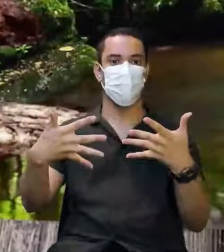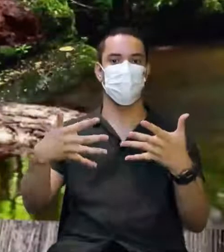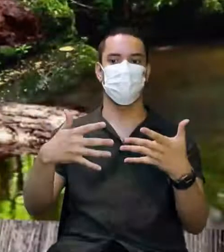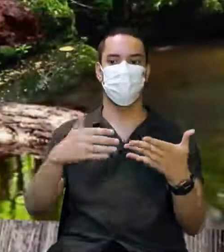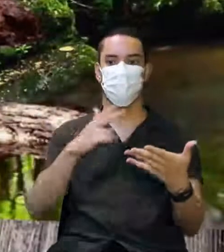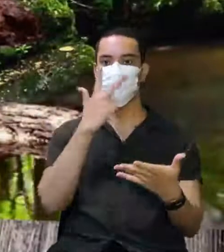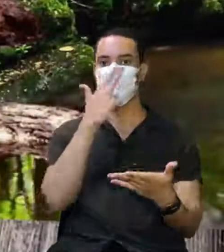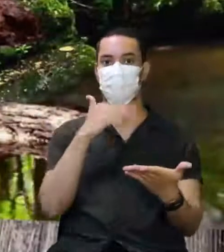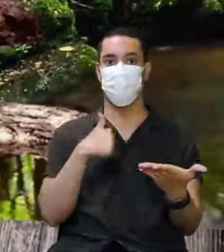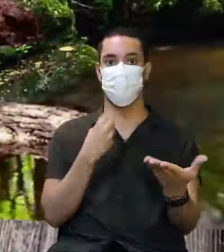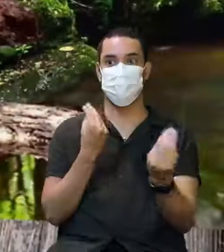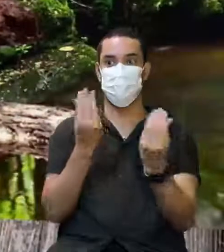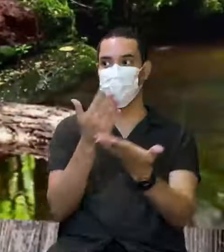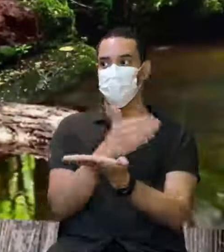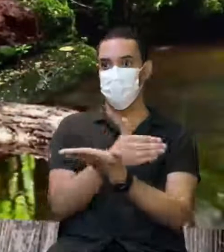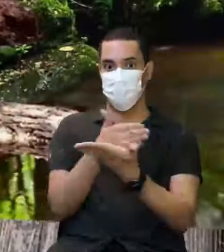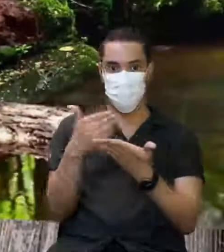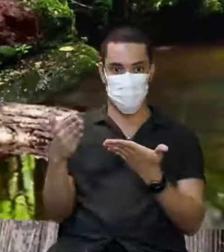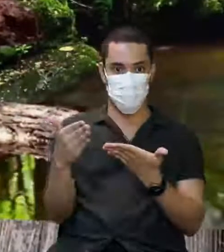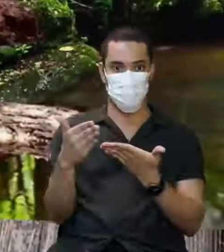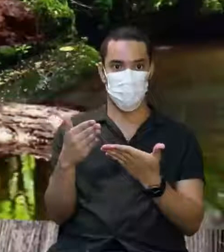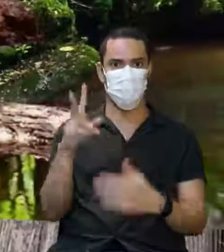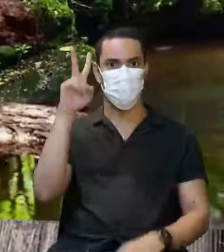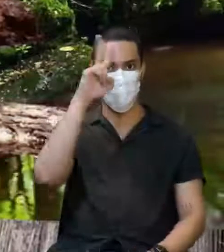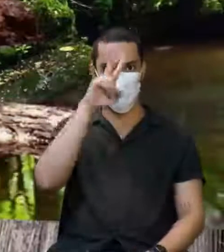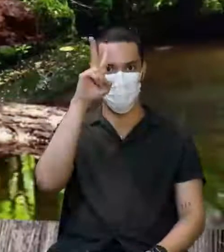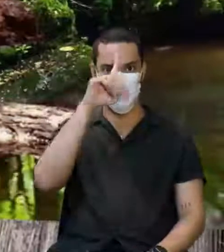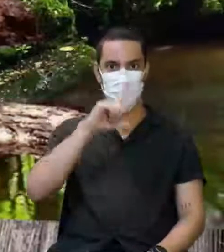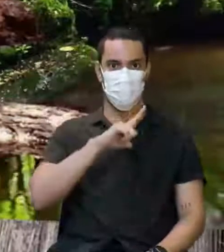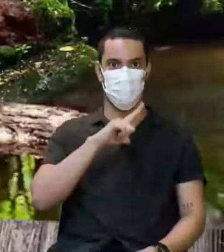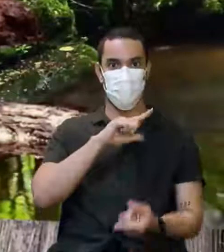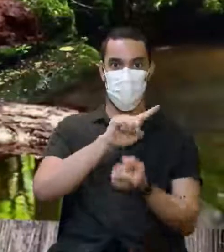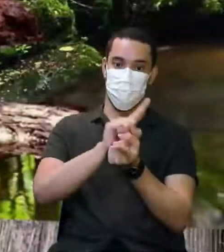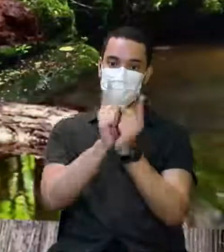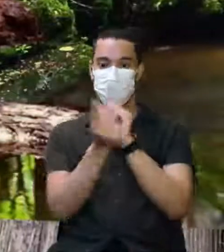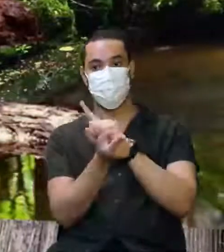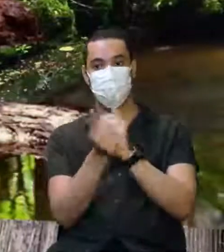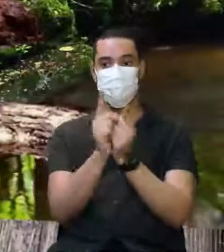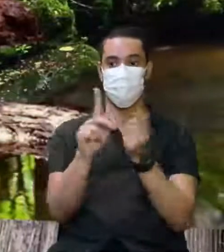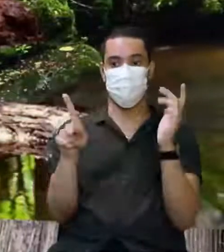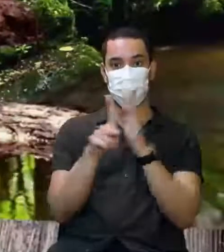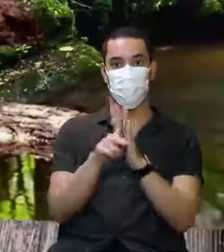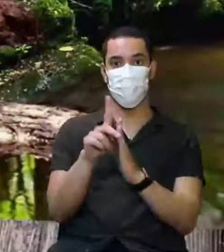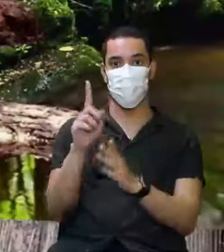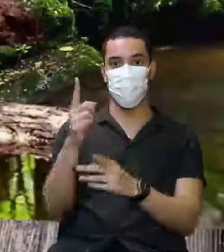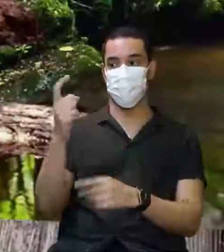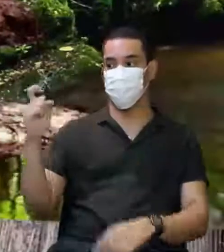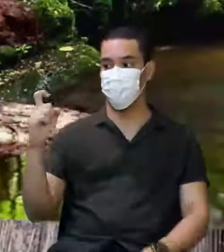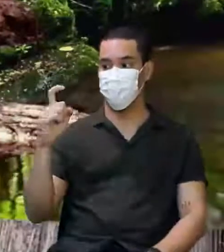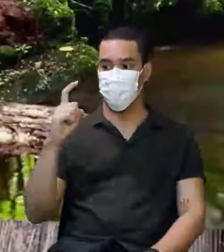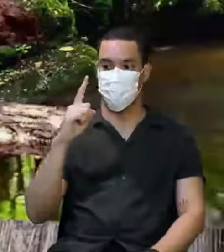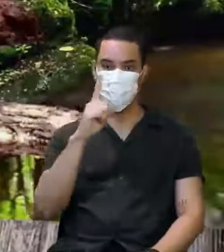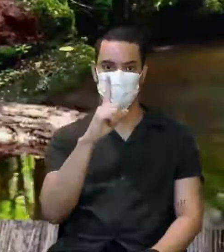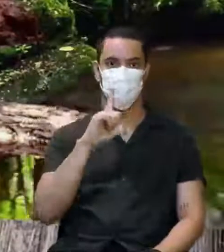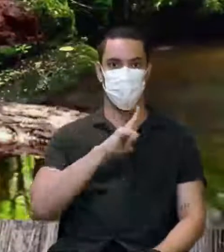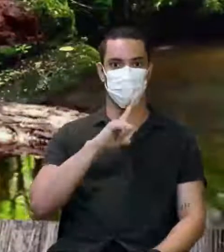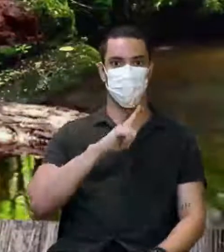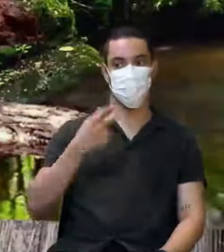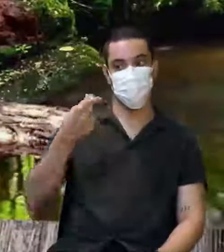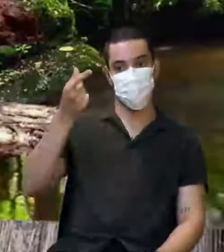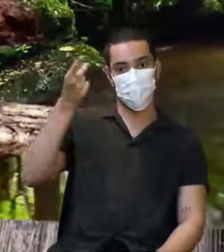deu início, então, lembra aquela divergência evolutiva? Tinha um ancestral,